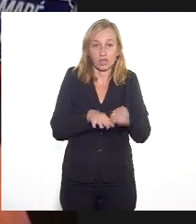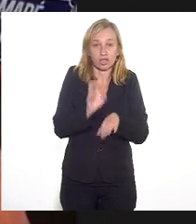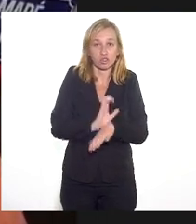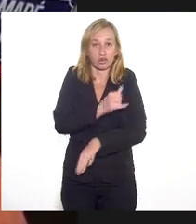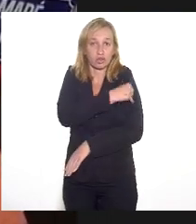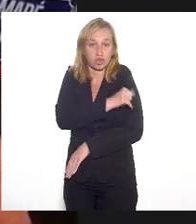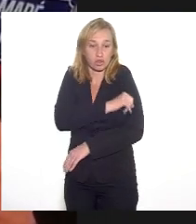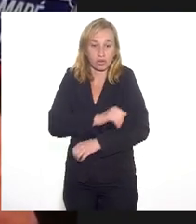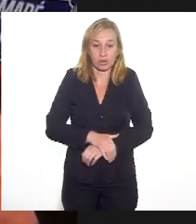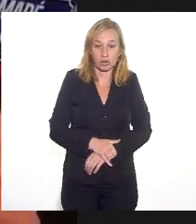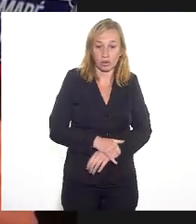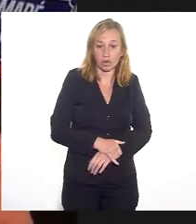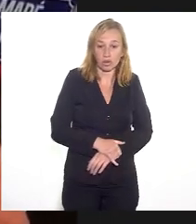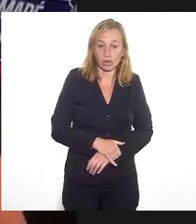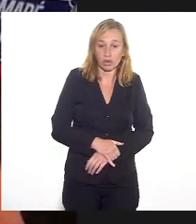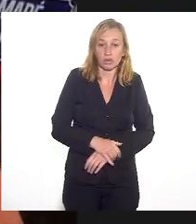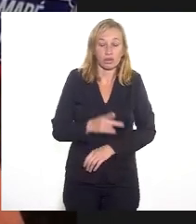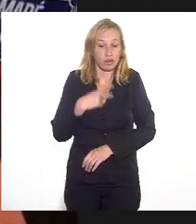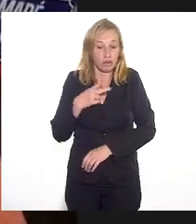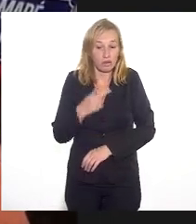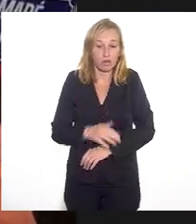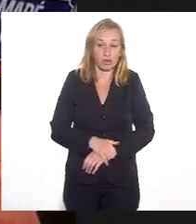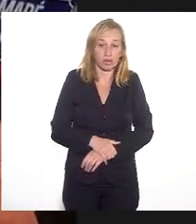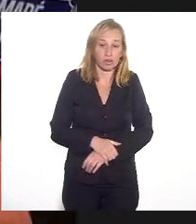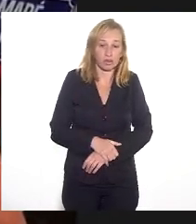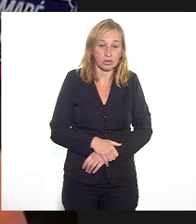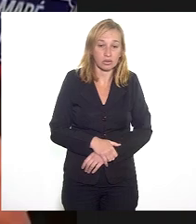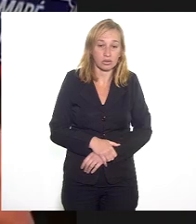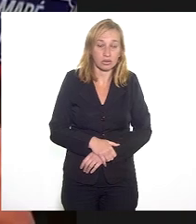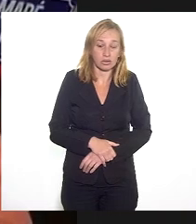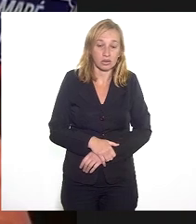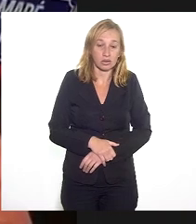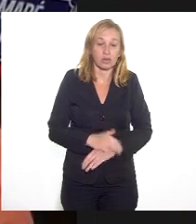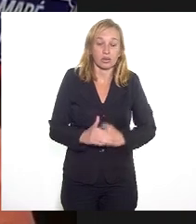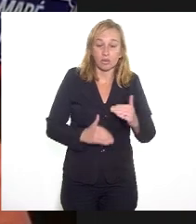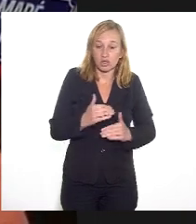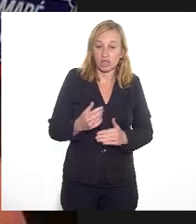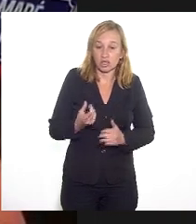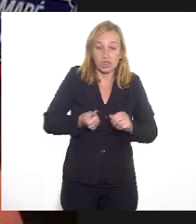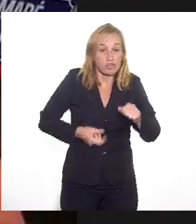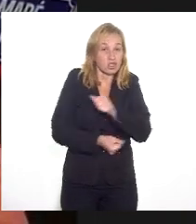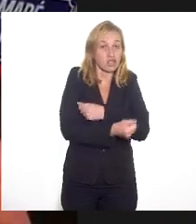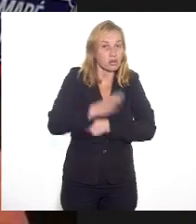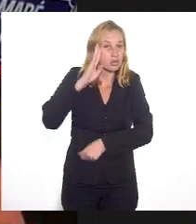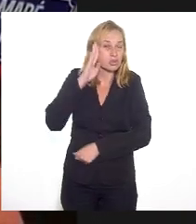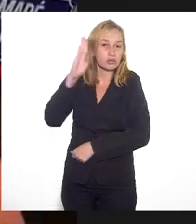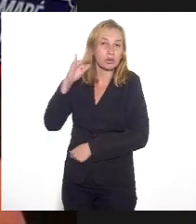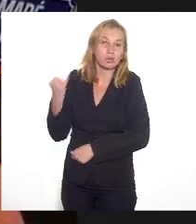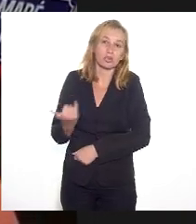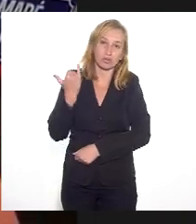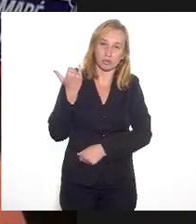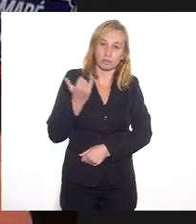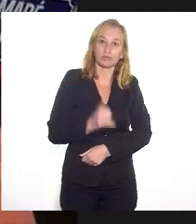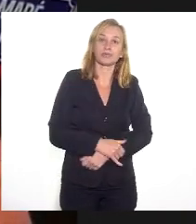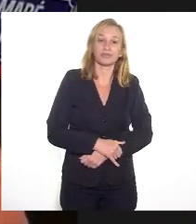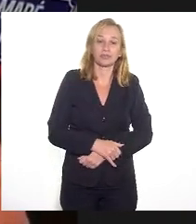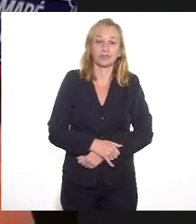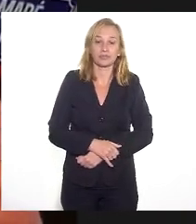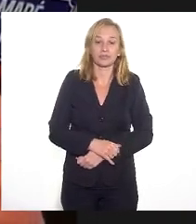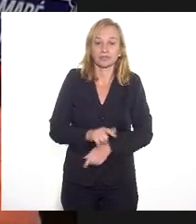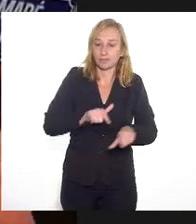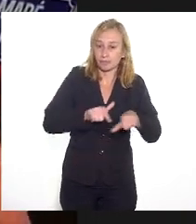Janeiro, no que tange ao processo de investimento tão fundamental e importante a